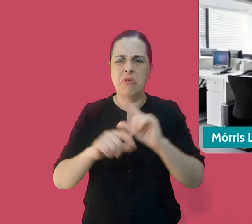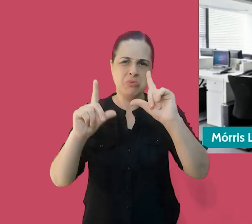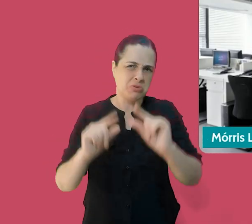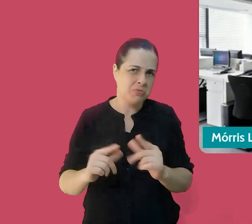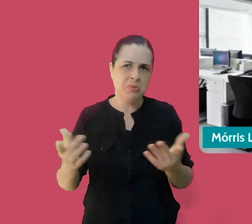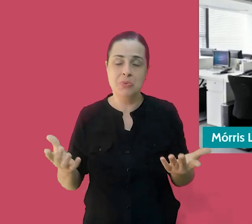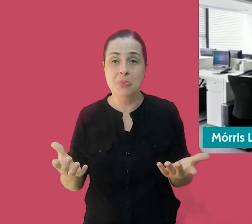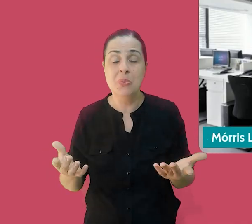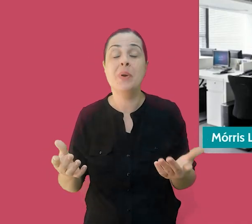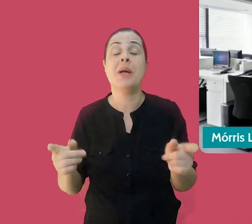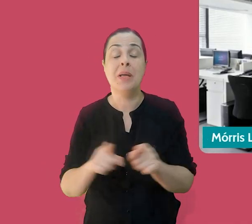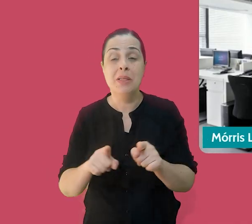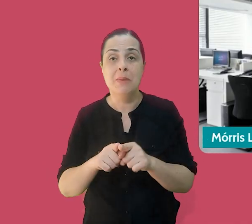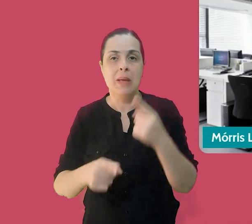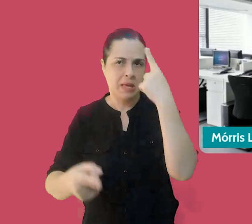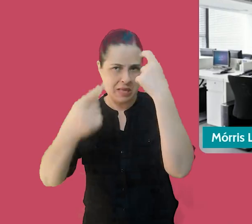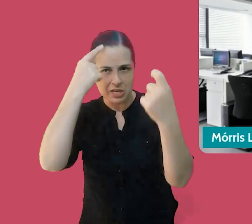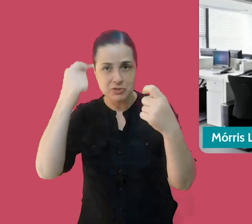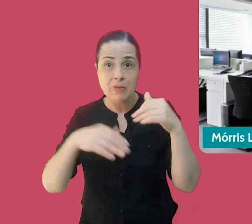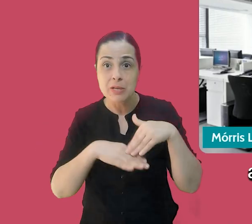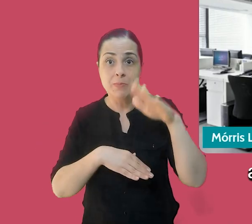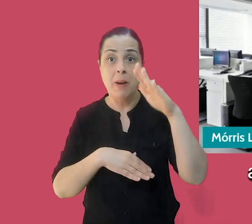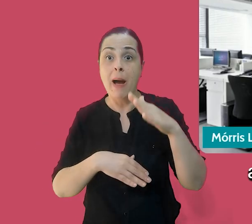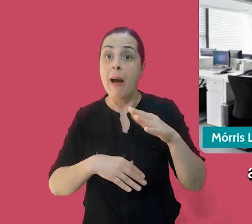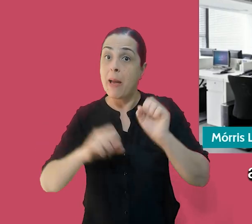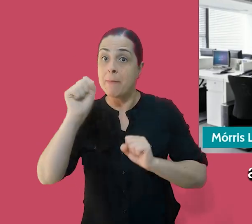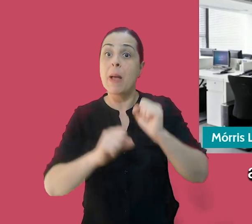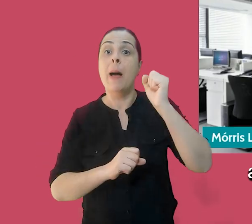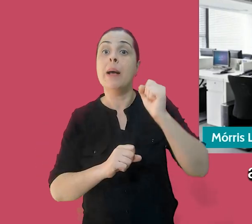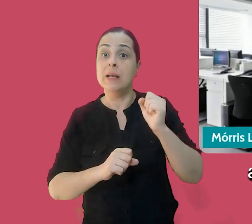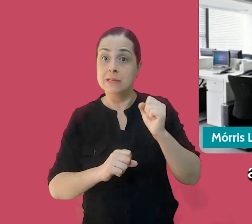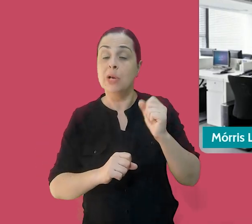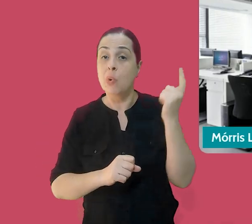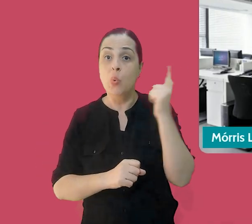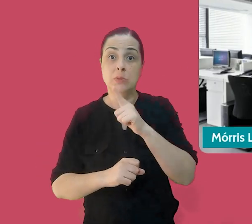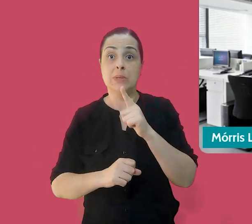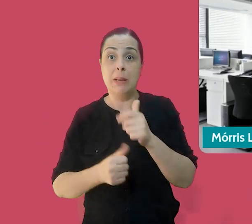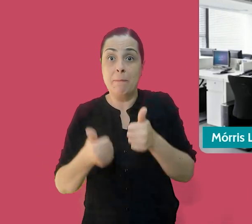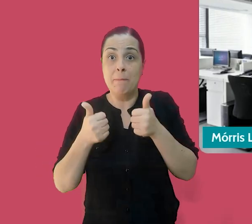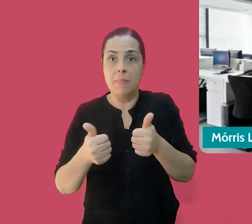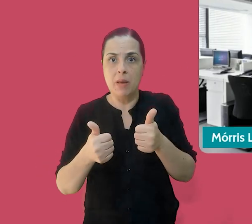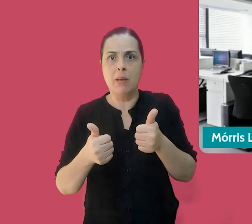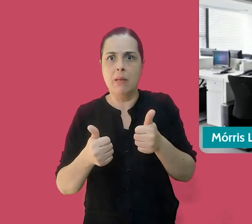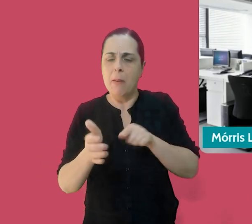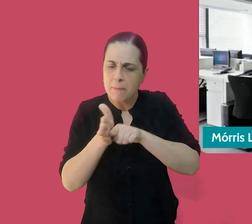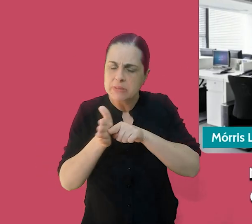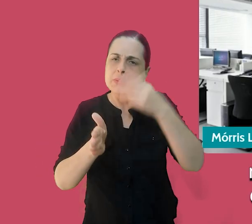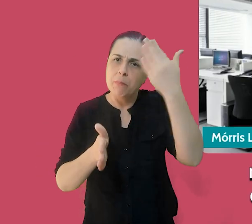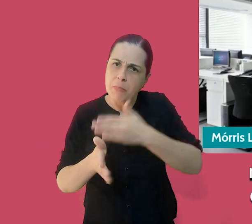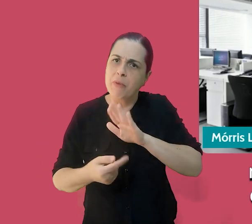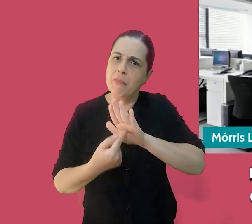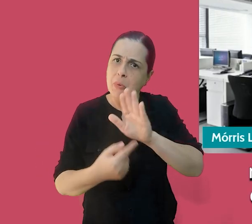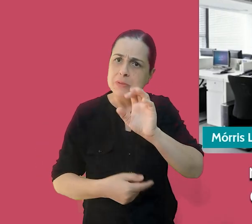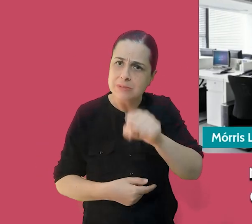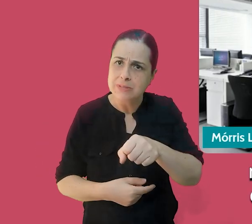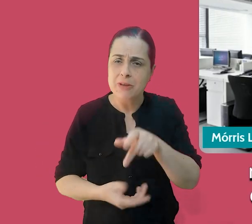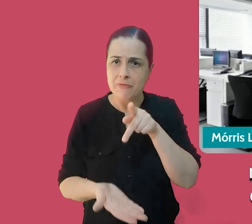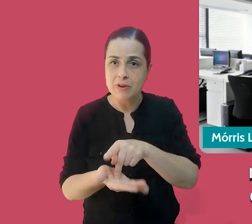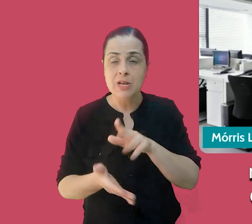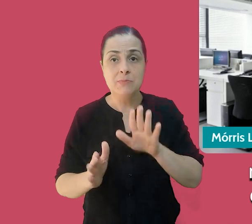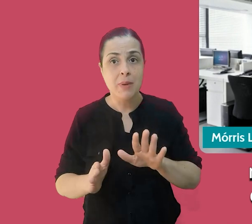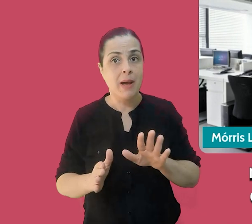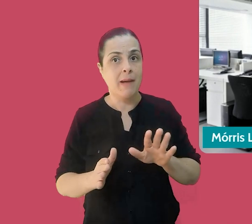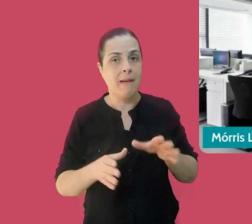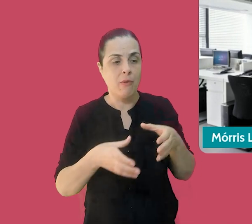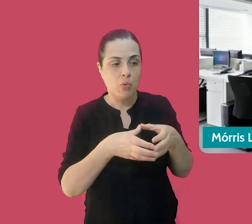tudo é comprovado e ajuda a empresa a ter melhores resultados financeiros. Mas aí você precisa ter, normalmente é o RH que começa